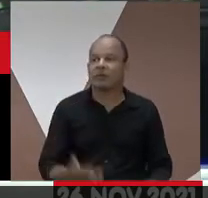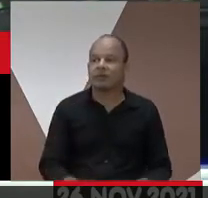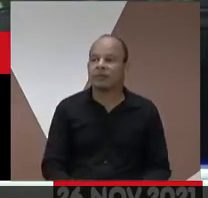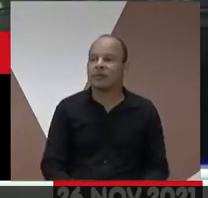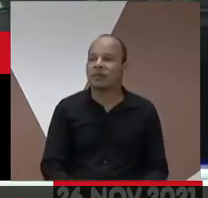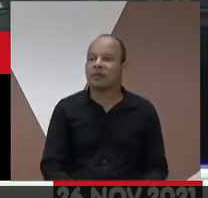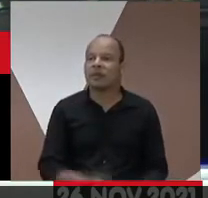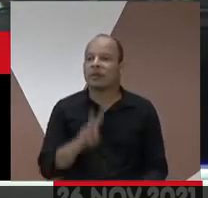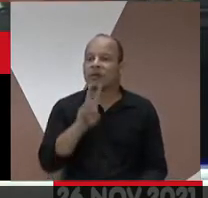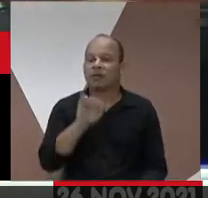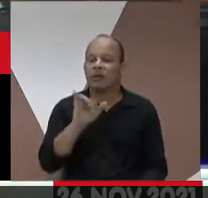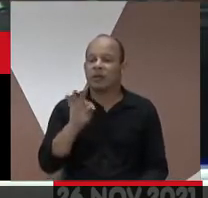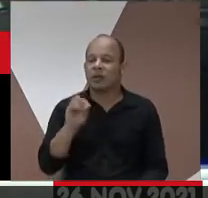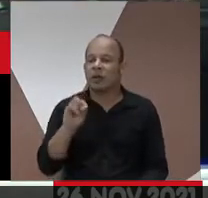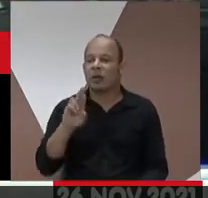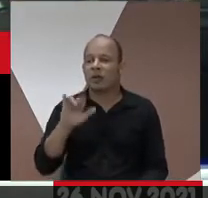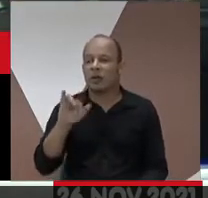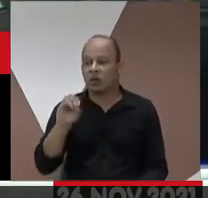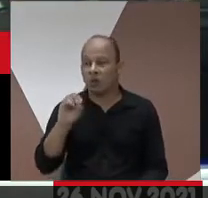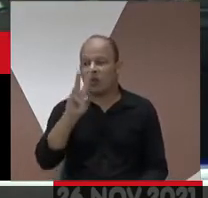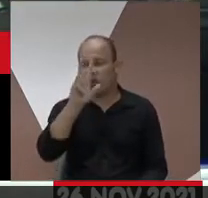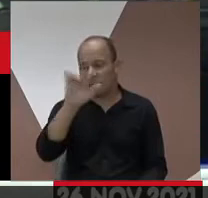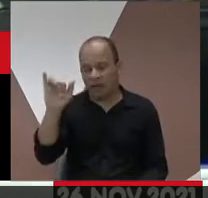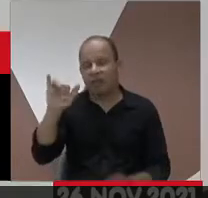no nosso telão aqui.